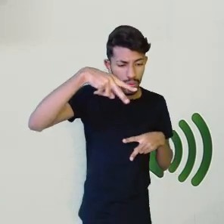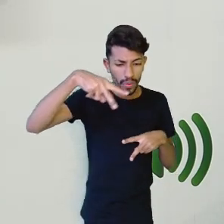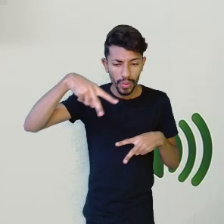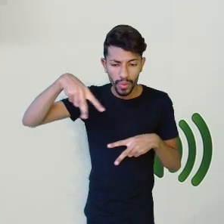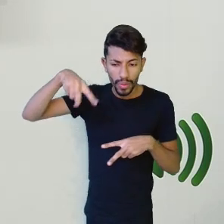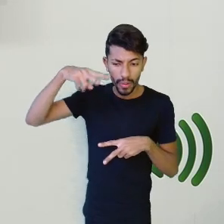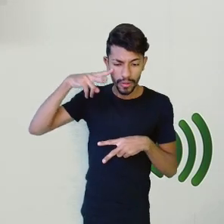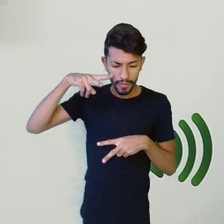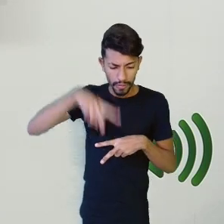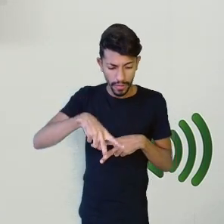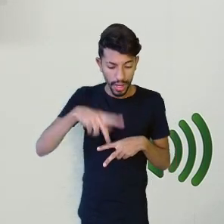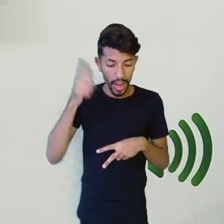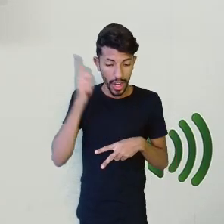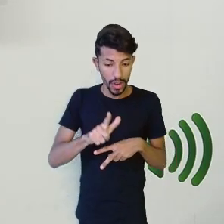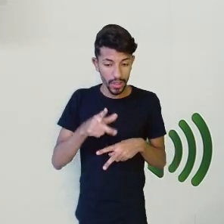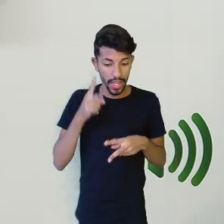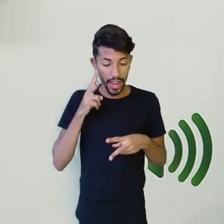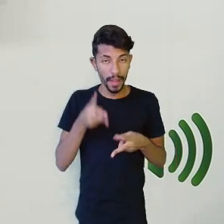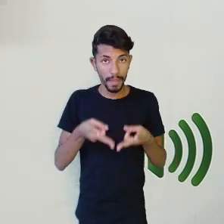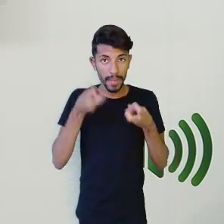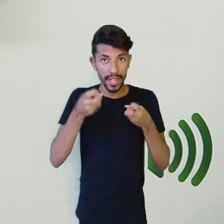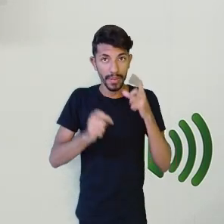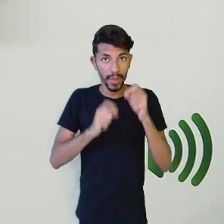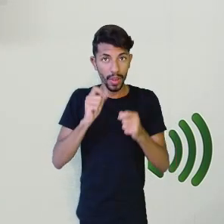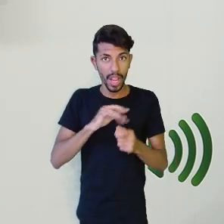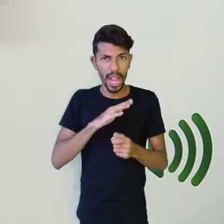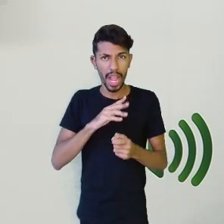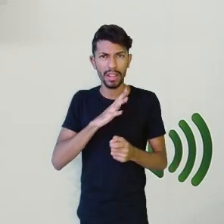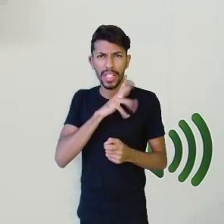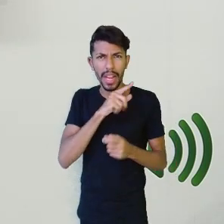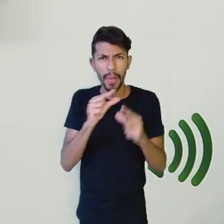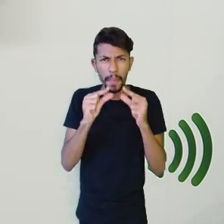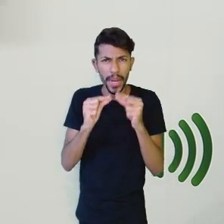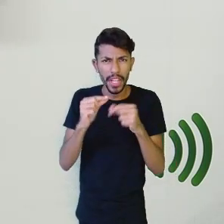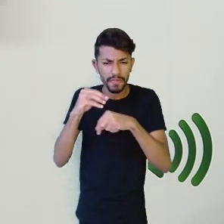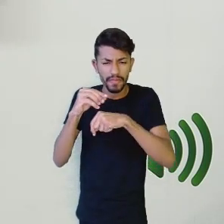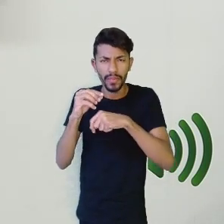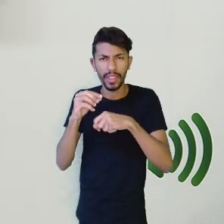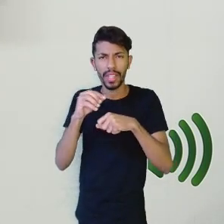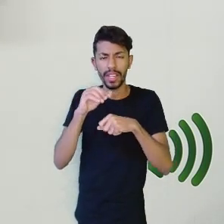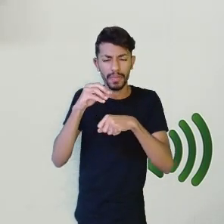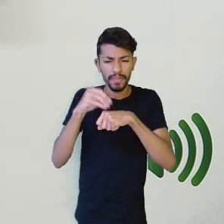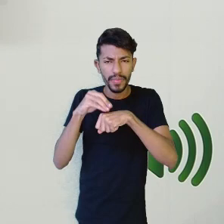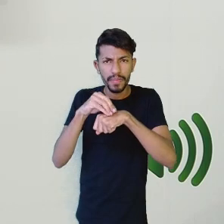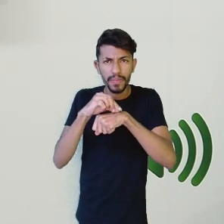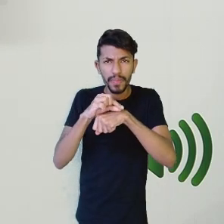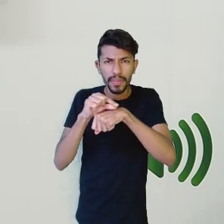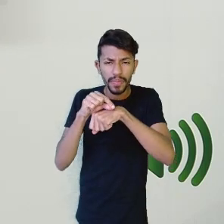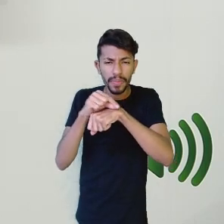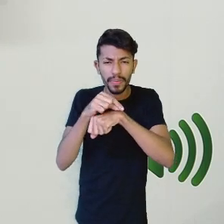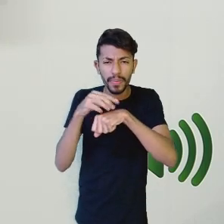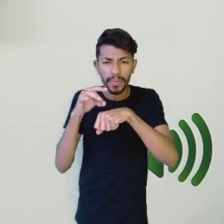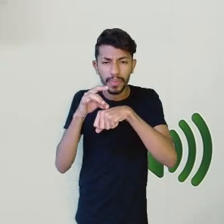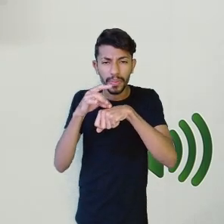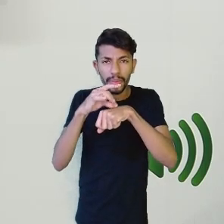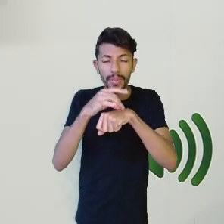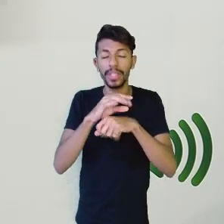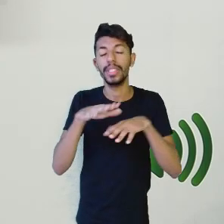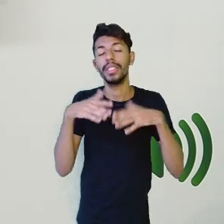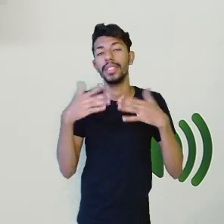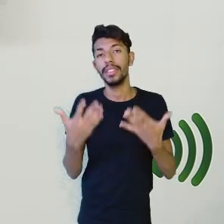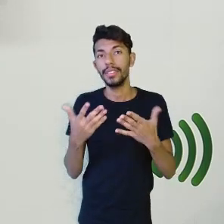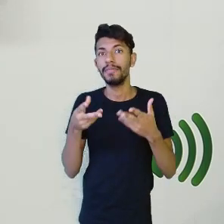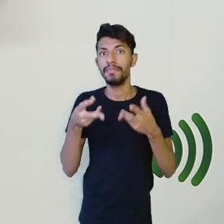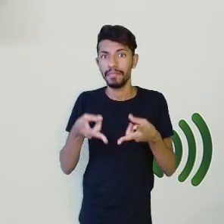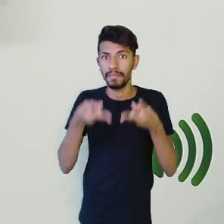e conseguem observar um gafanhotozinho bem pequenininho lá no chão. Perfeita a visão, não é? Agora,